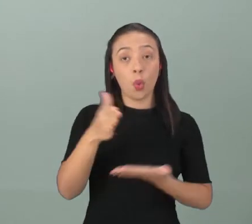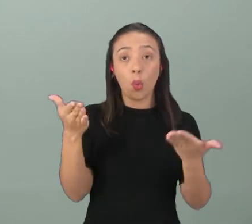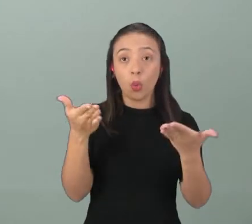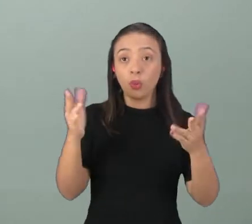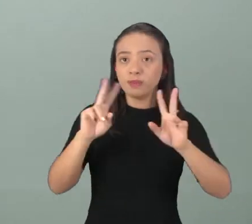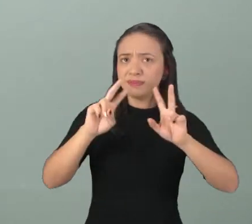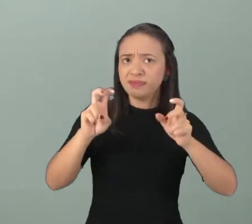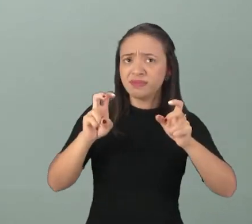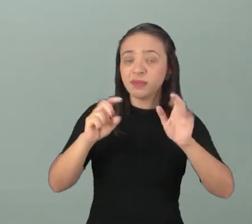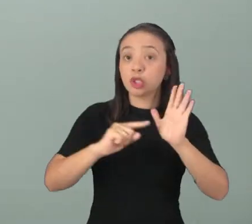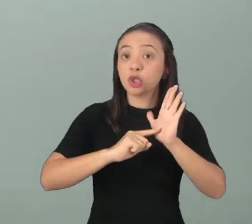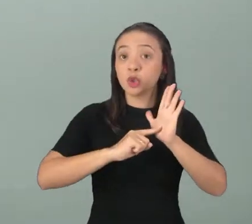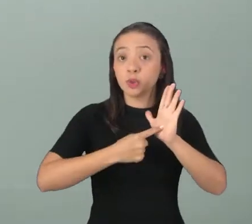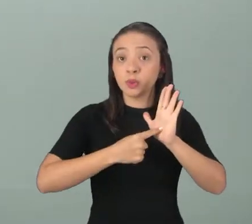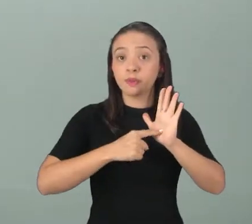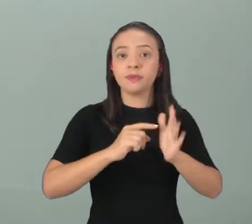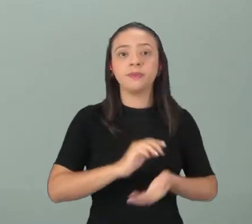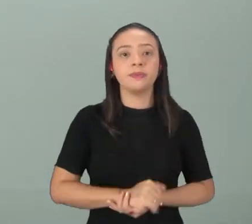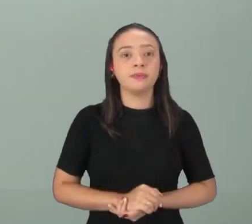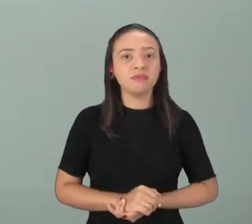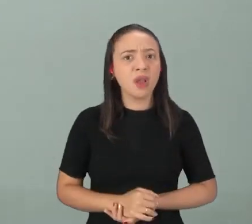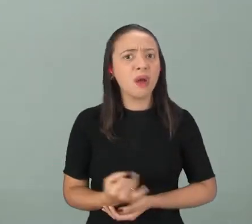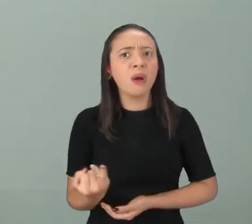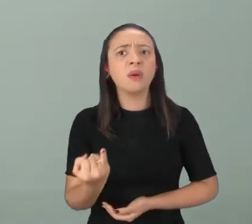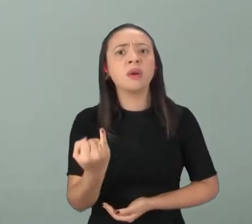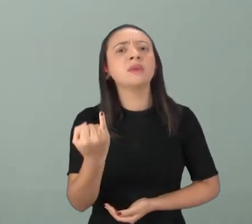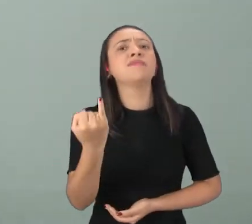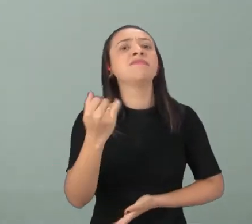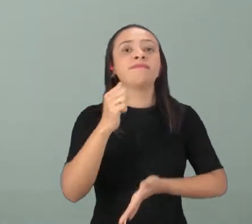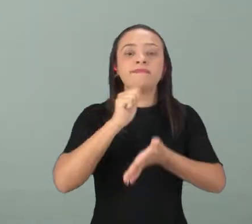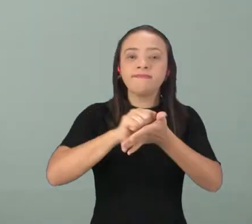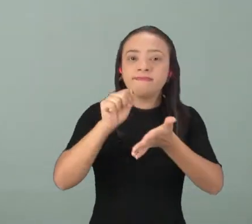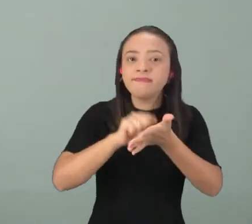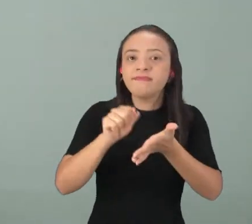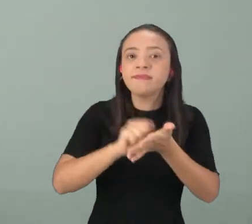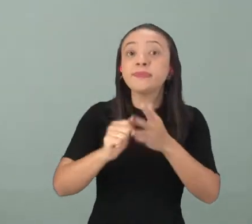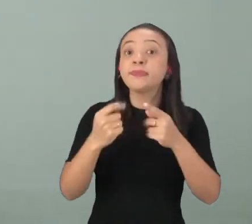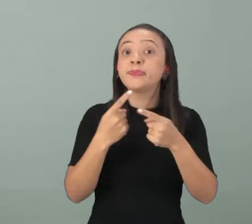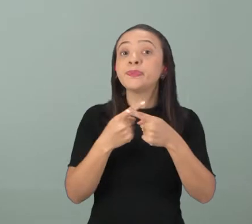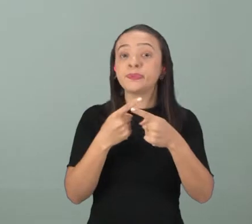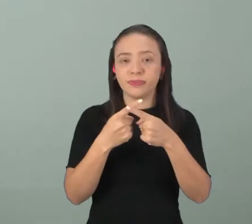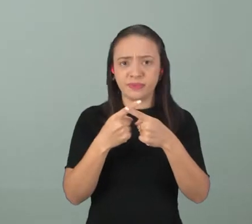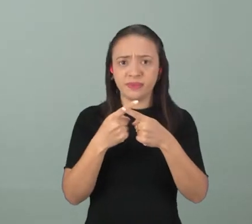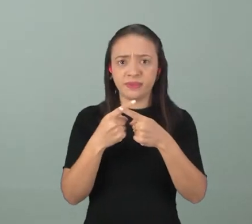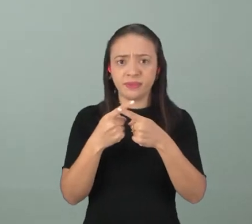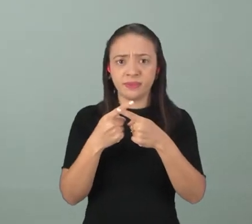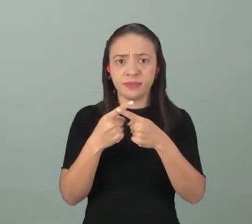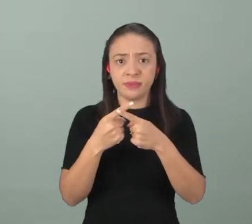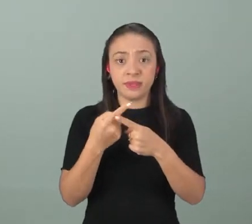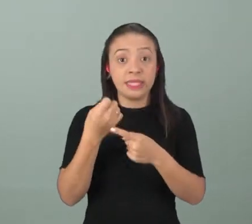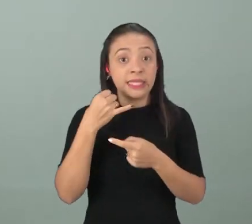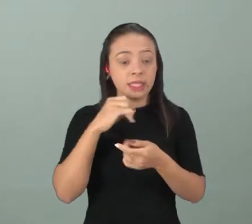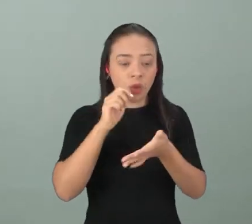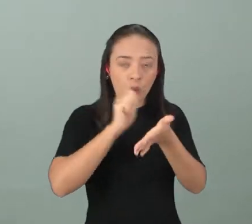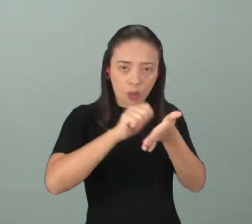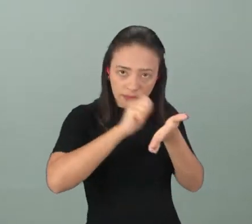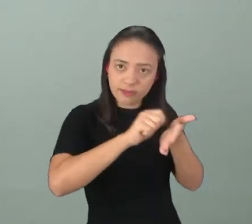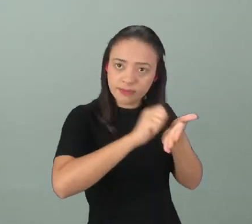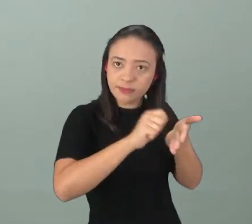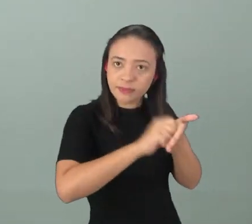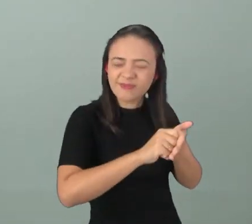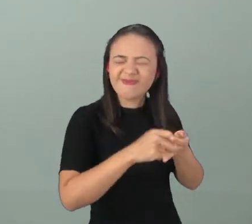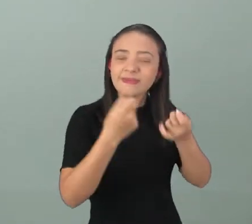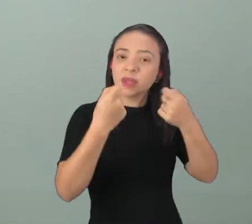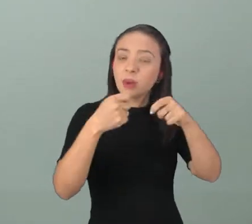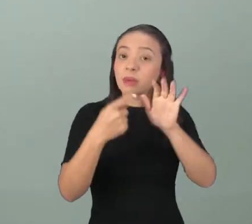falar sobre pontuação, algo tão importante na nossa escrita, porque afinal quando nós estamos registrando, a